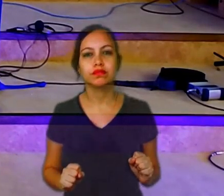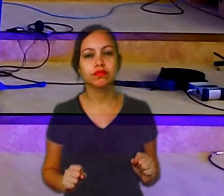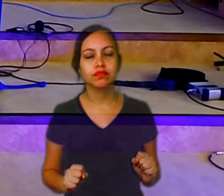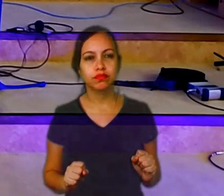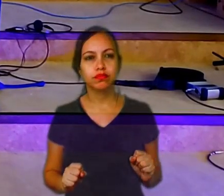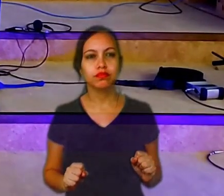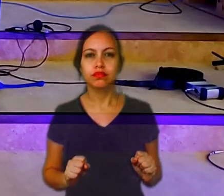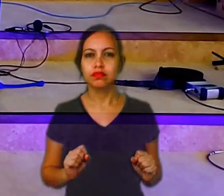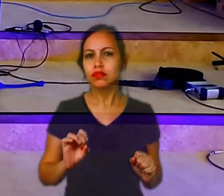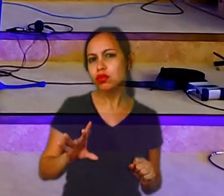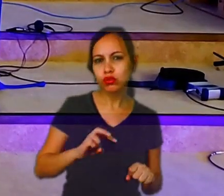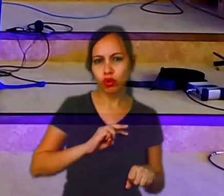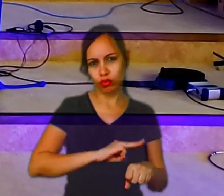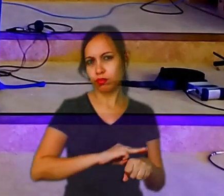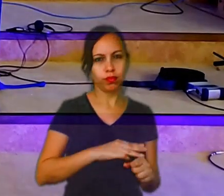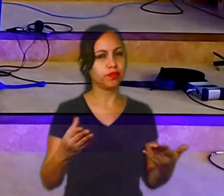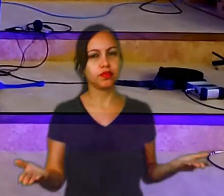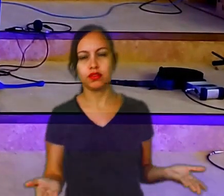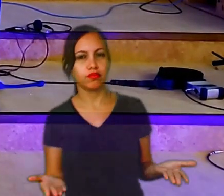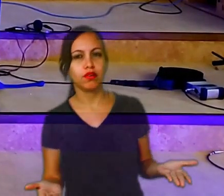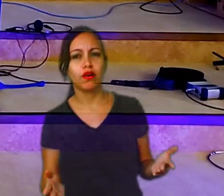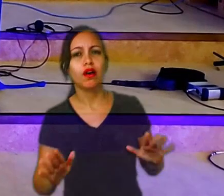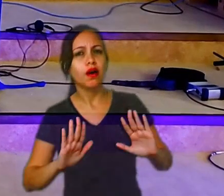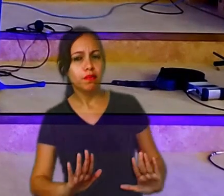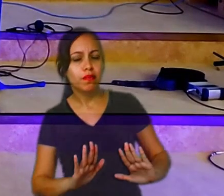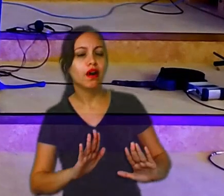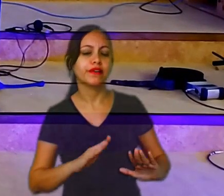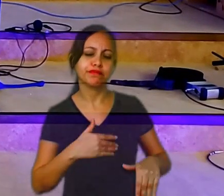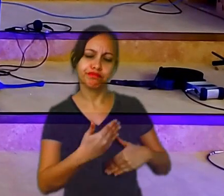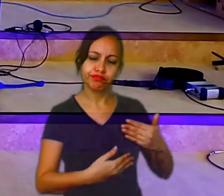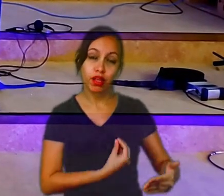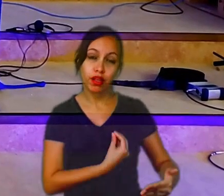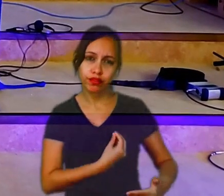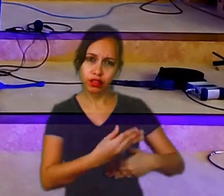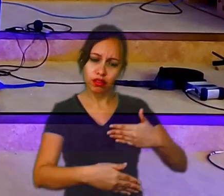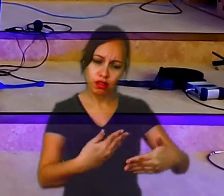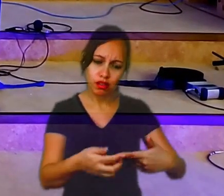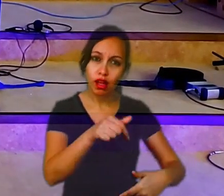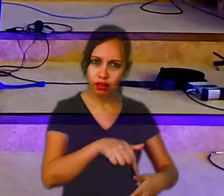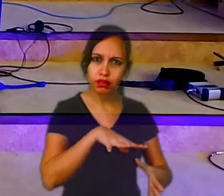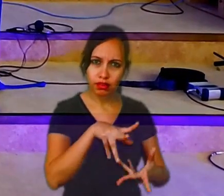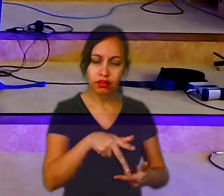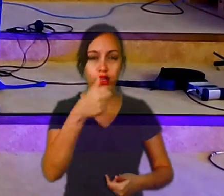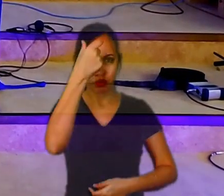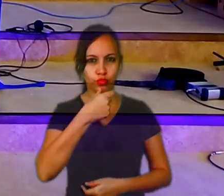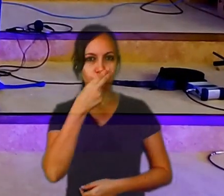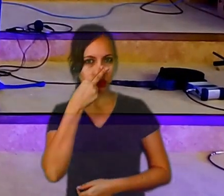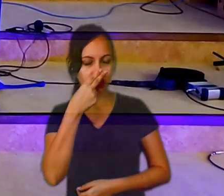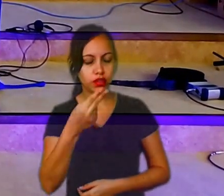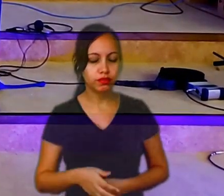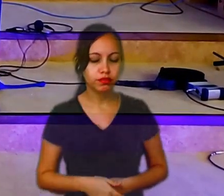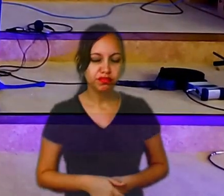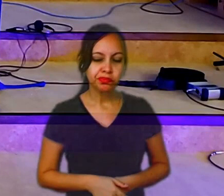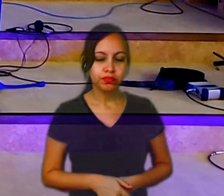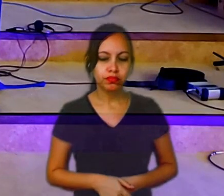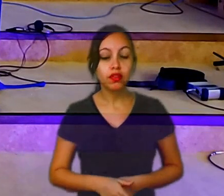no momento atual, mas durante a nossa trajetória aqui na terra, como cristão, ter